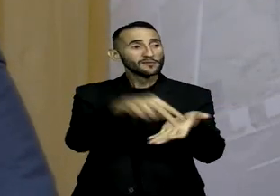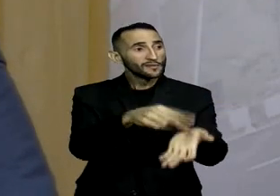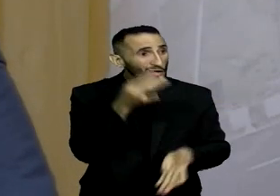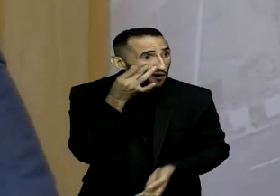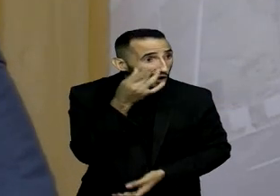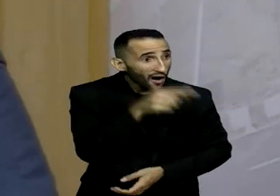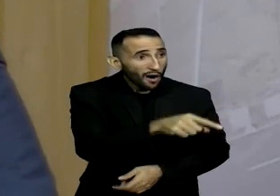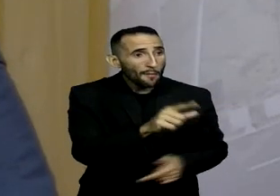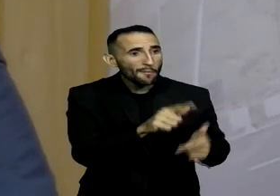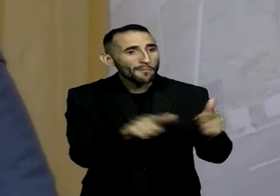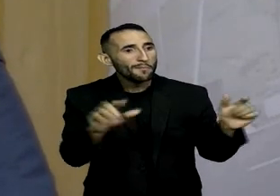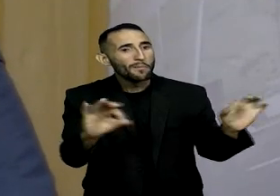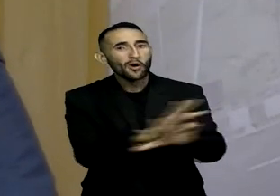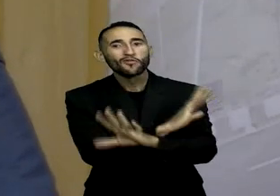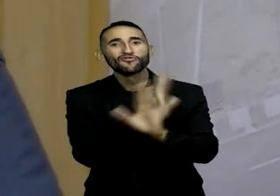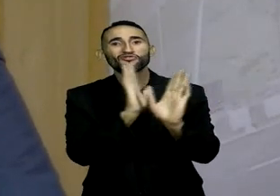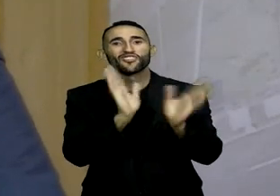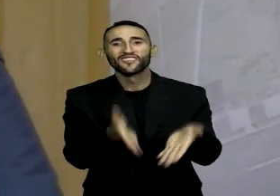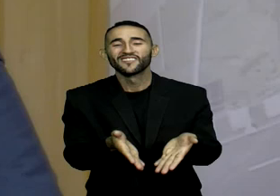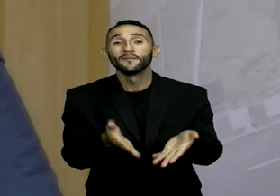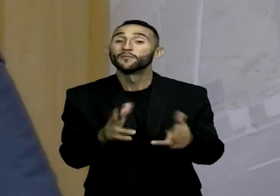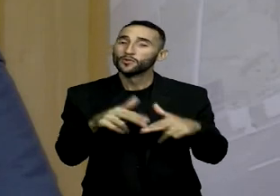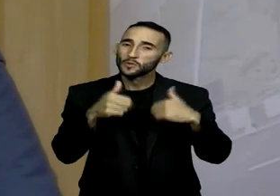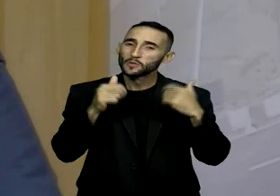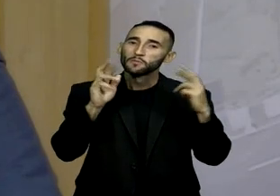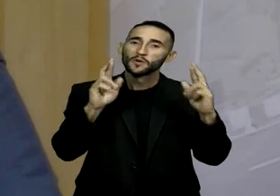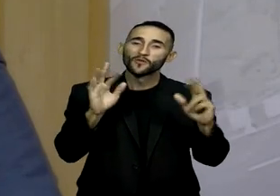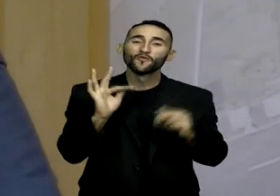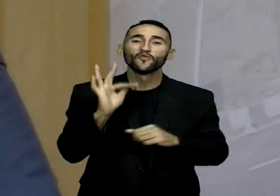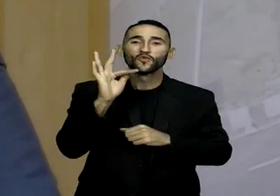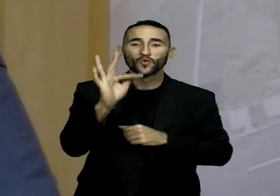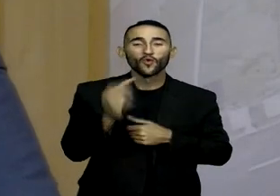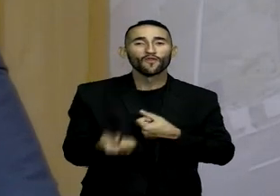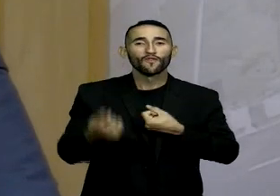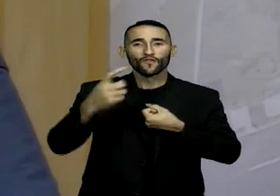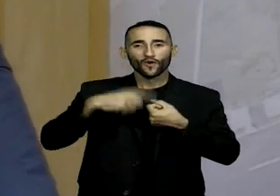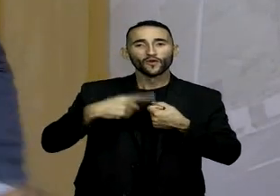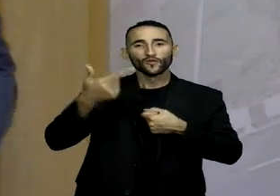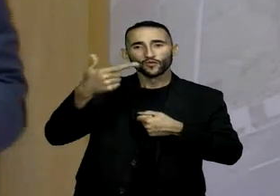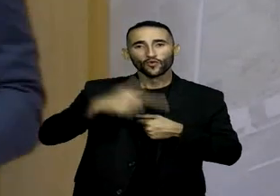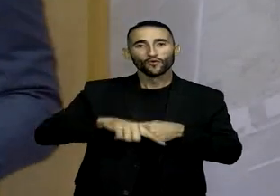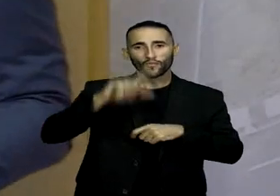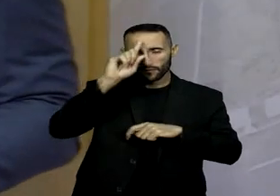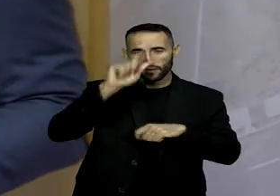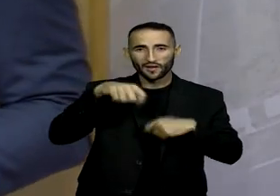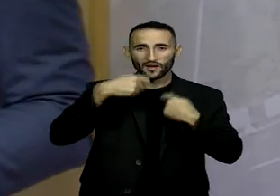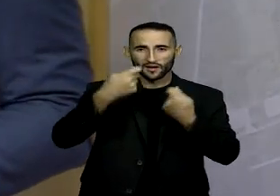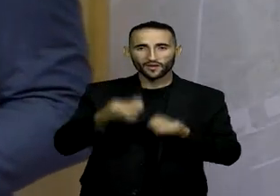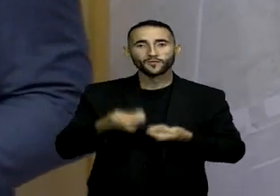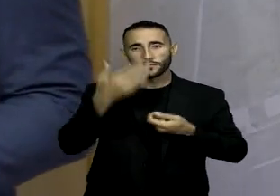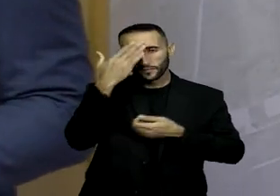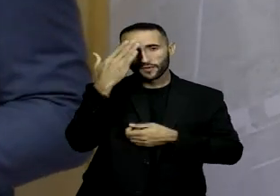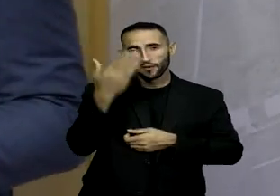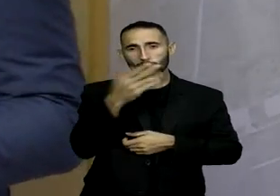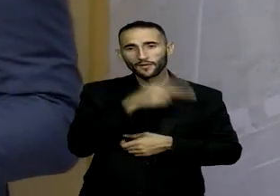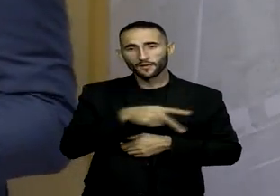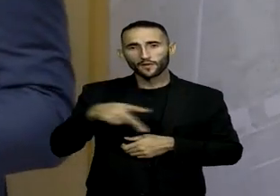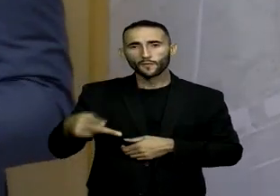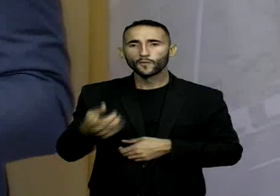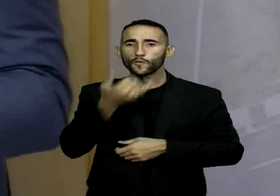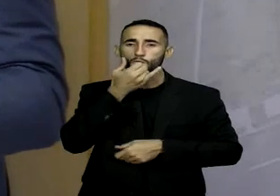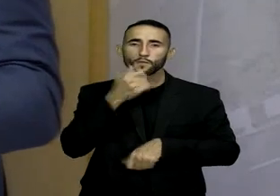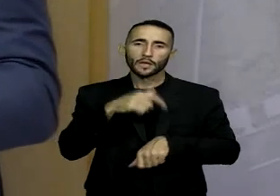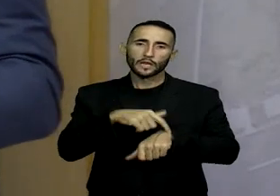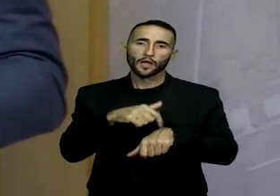Muito obrigado, Elivel. Espero que você volte outras vezes para ser homenageado aqui. Agradeço, presidente. Peço desculpa passar